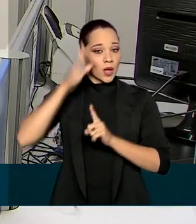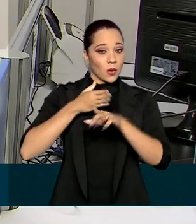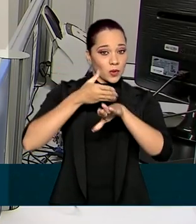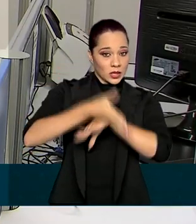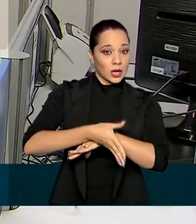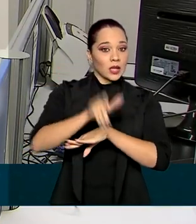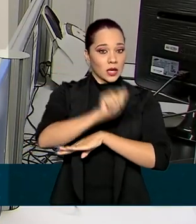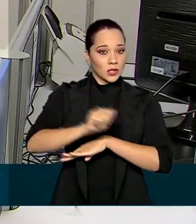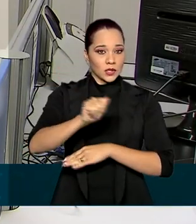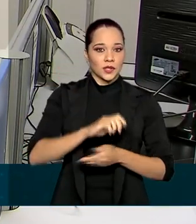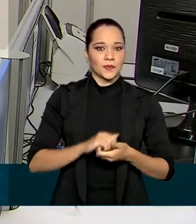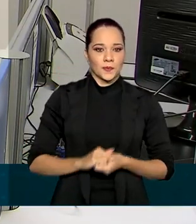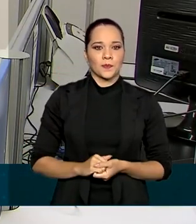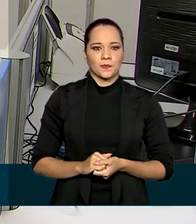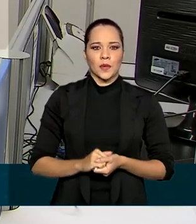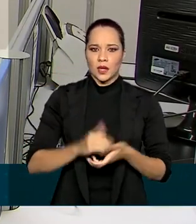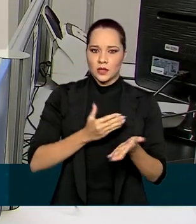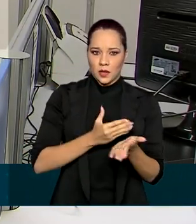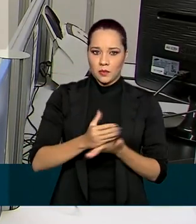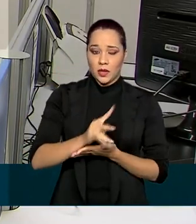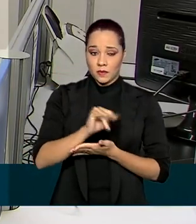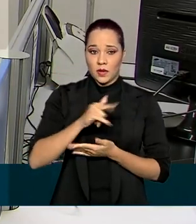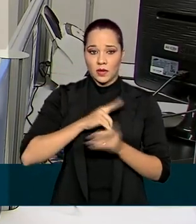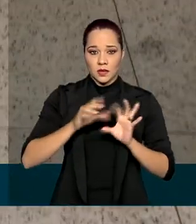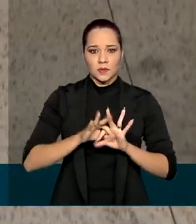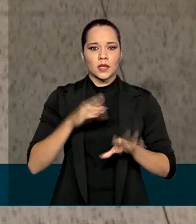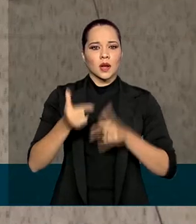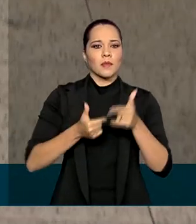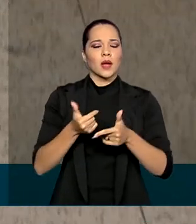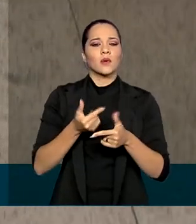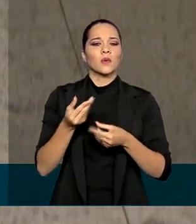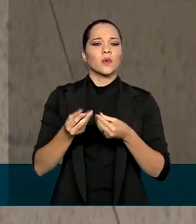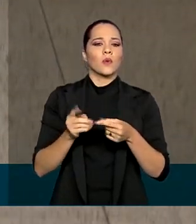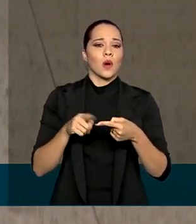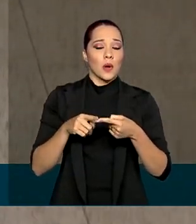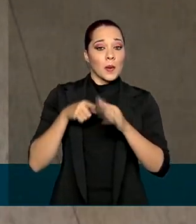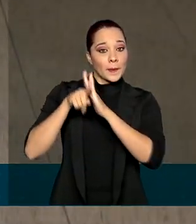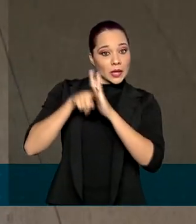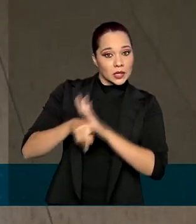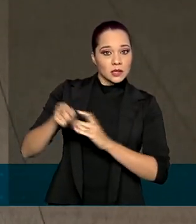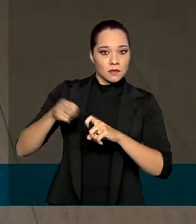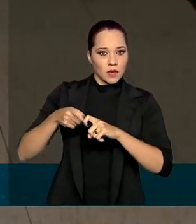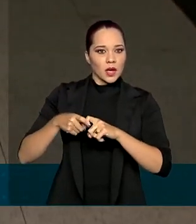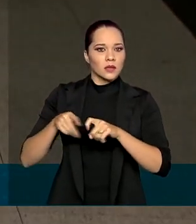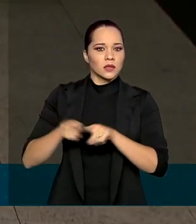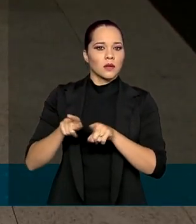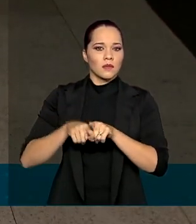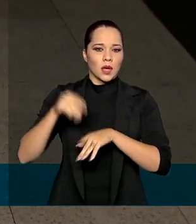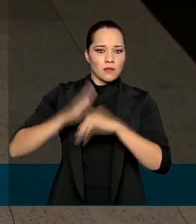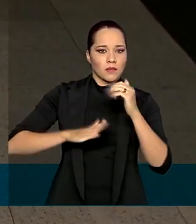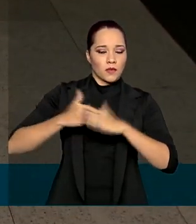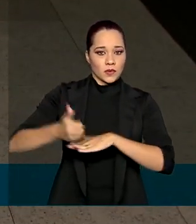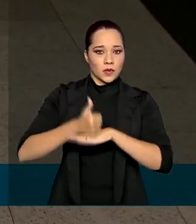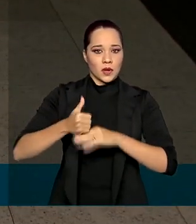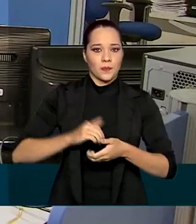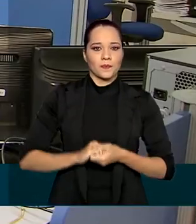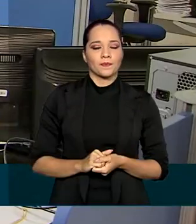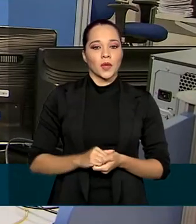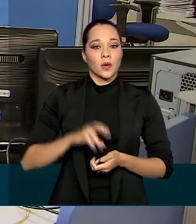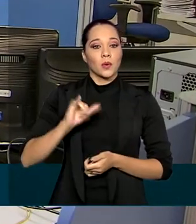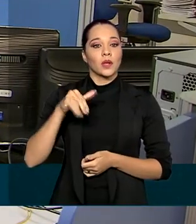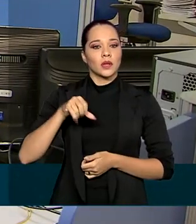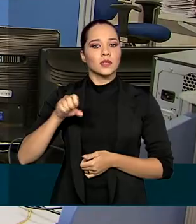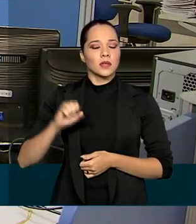locais. Inicialmente, estarão disponíveis serviços como perícia médica e reabilitação profissional. O